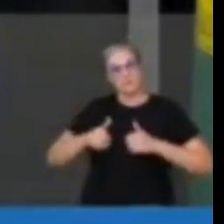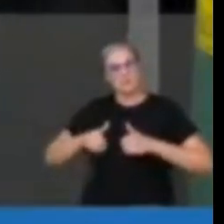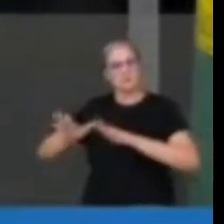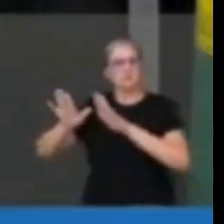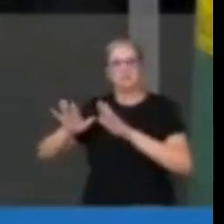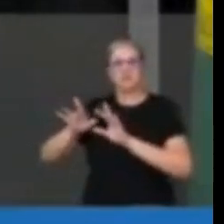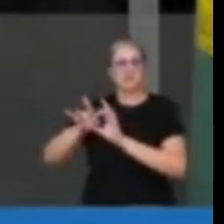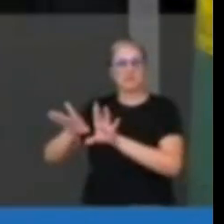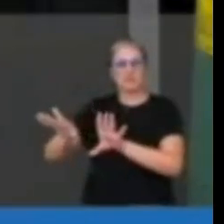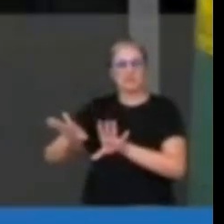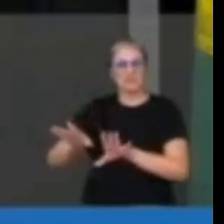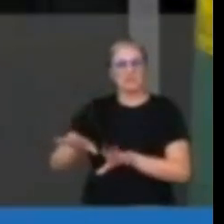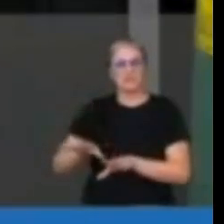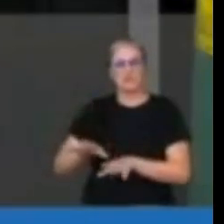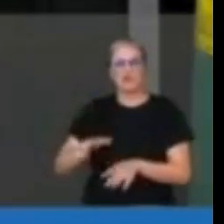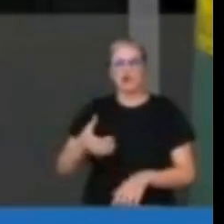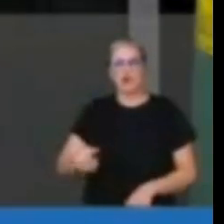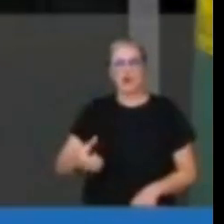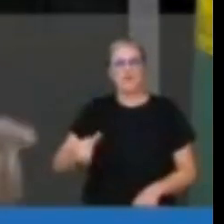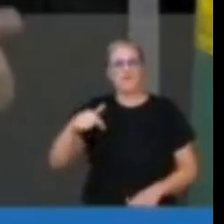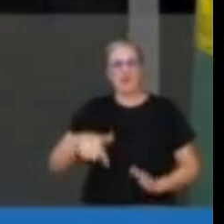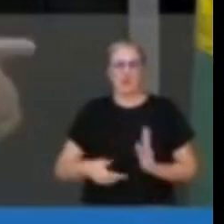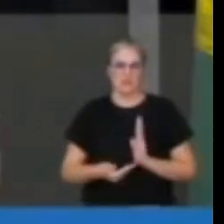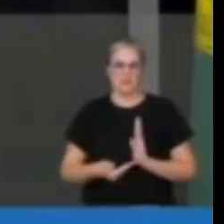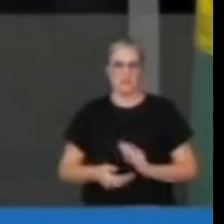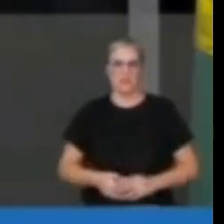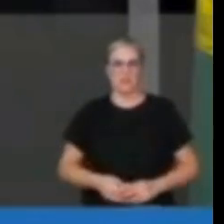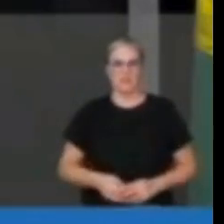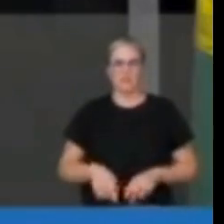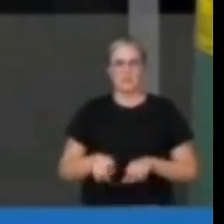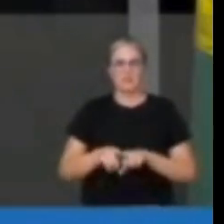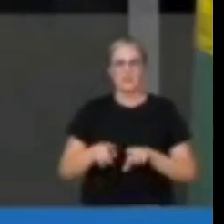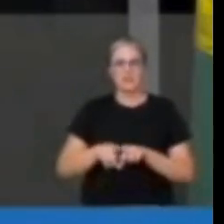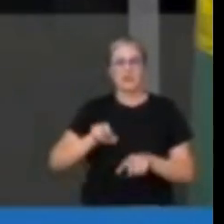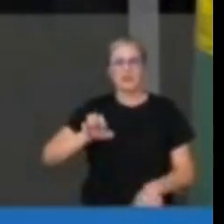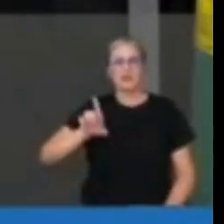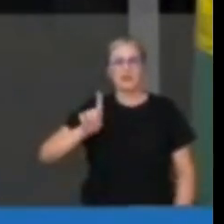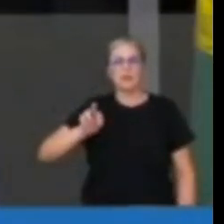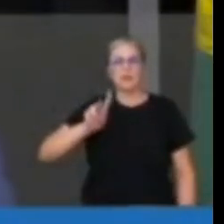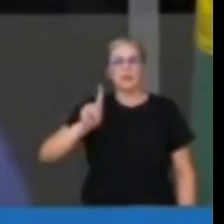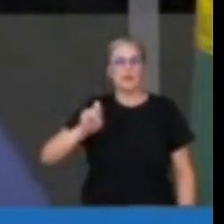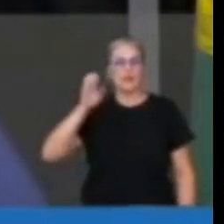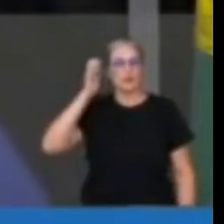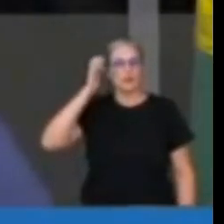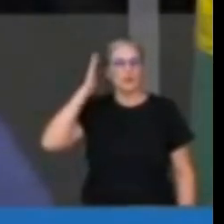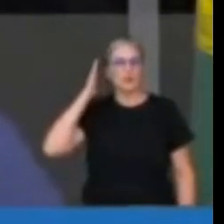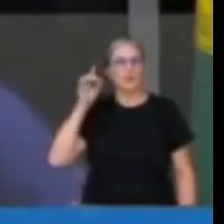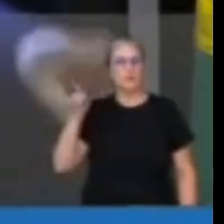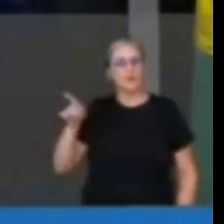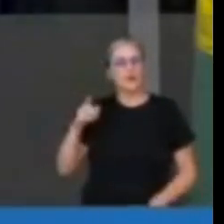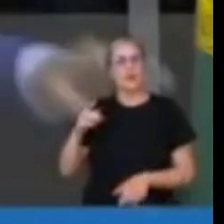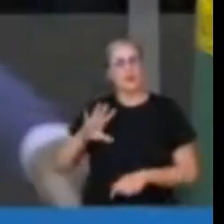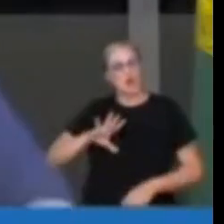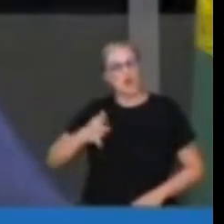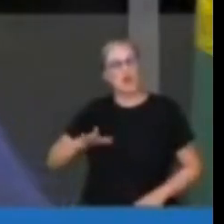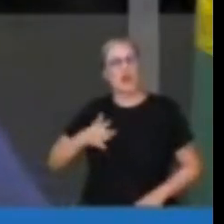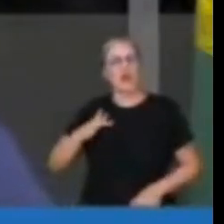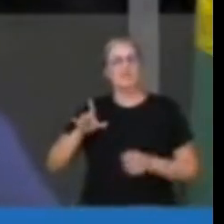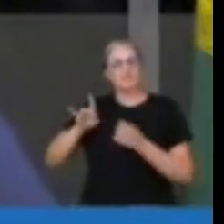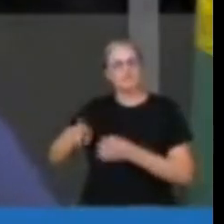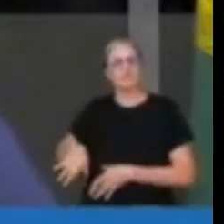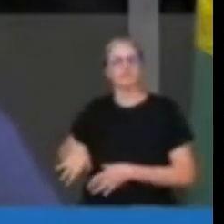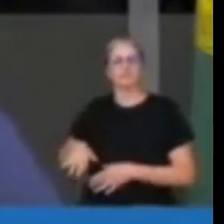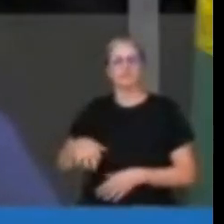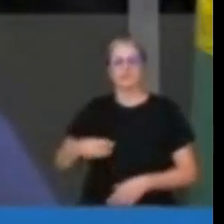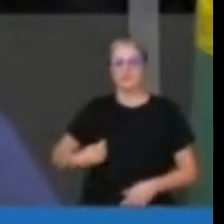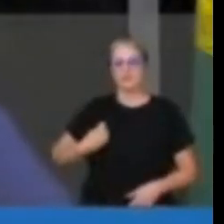Busco inspiração na coragem e determinação de Eduardo Bolsonaro, que abre mão de muita coisa, abre mão do seu mandato, abre mão